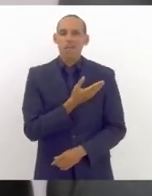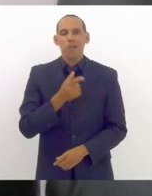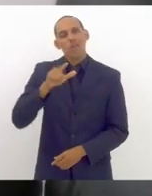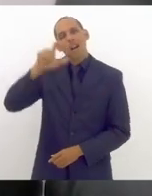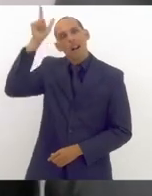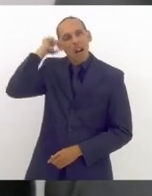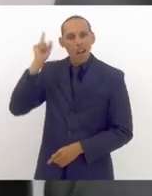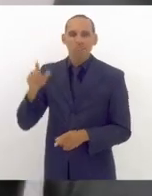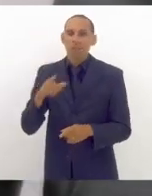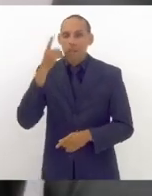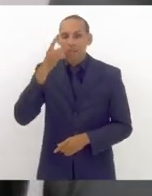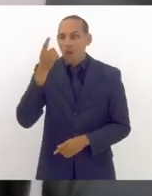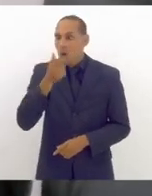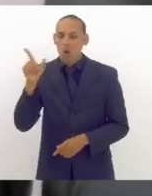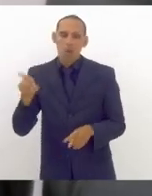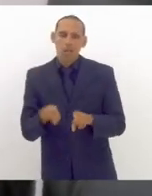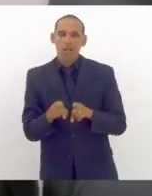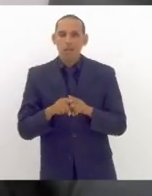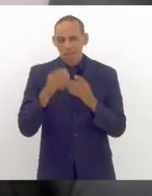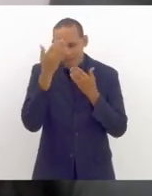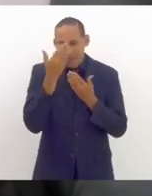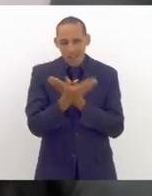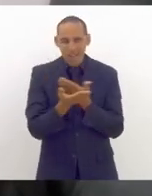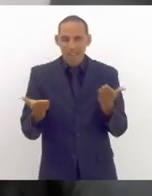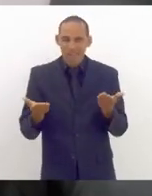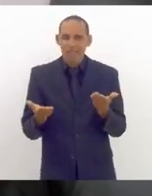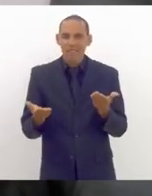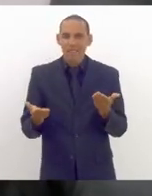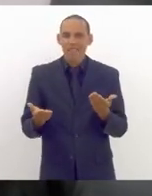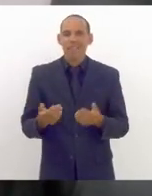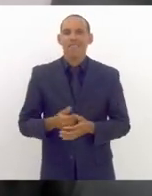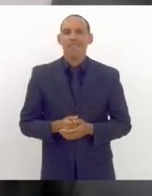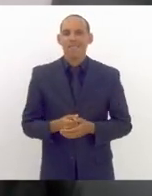Luiz Paulo e demais deputados também obrigado obrigado